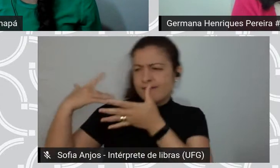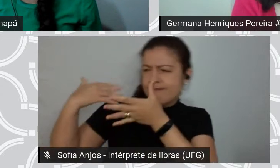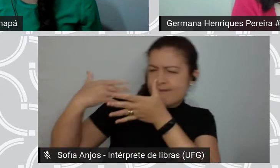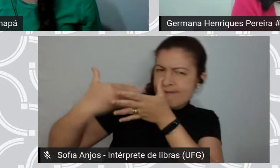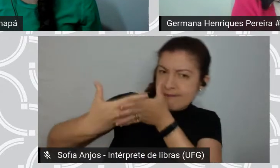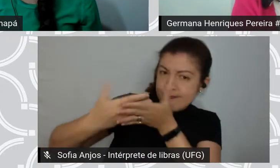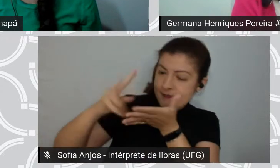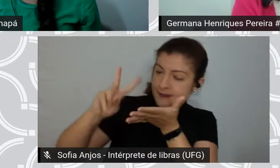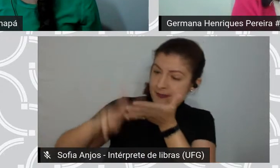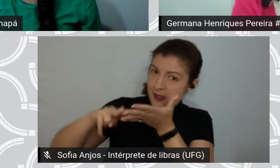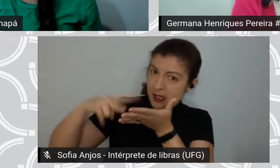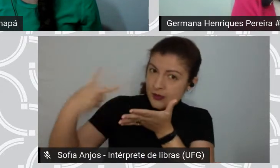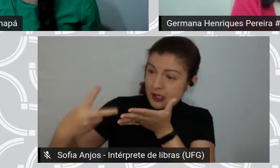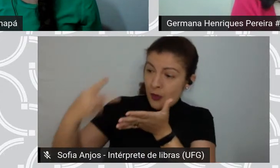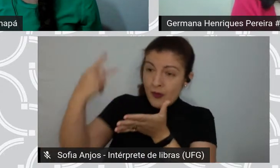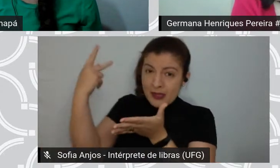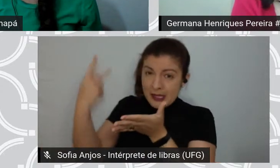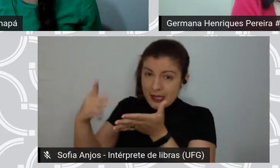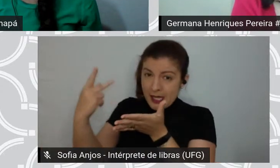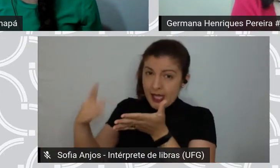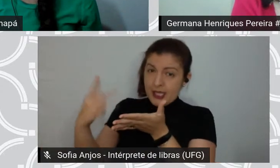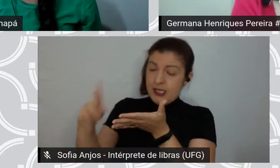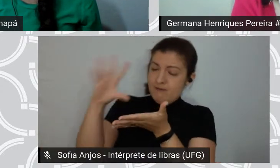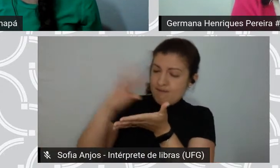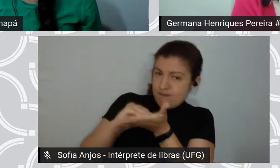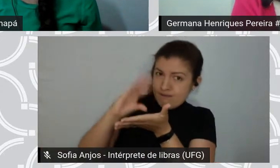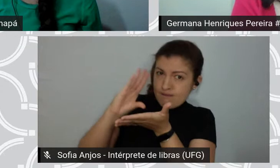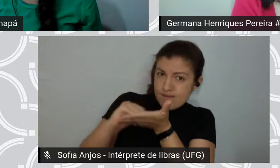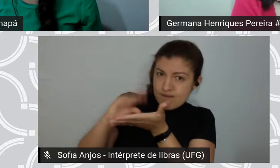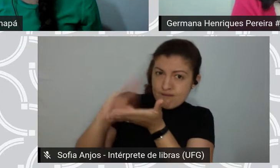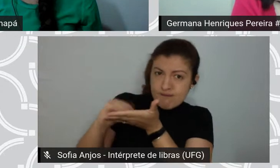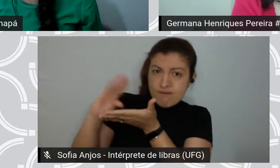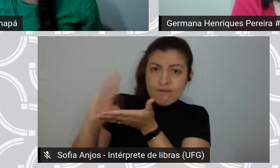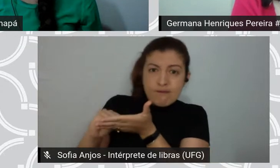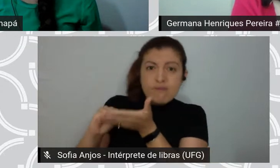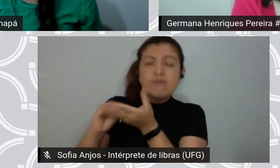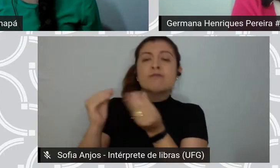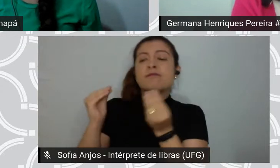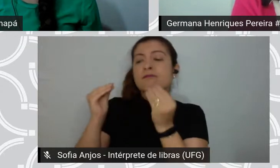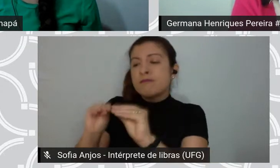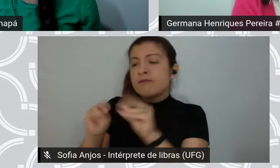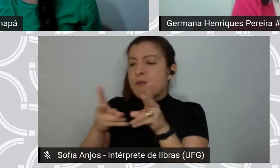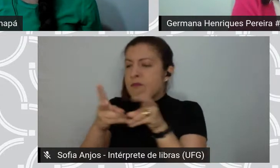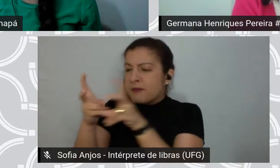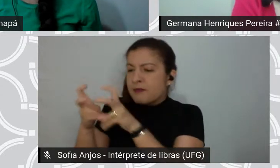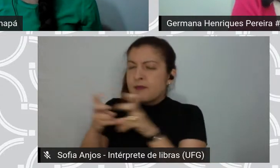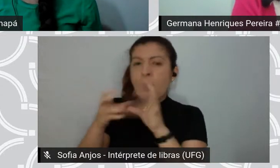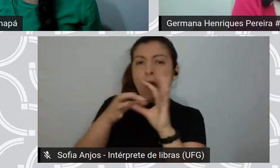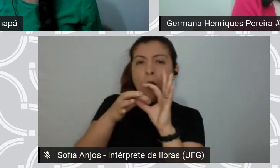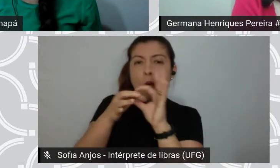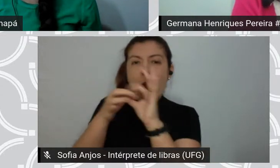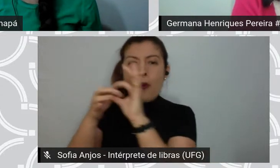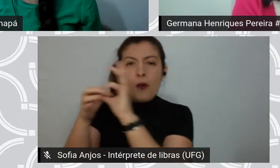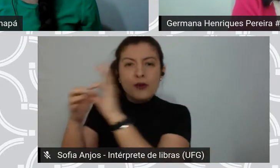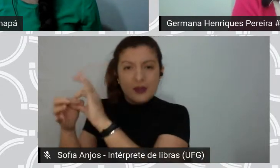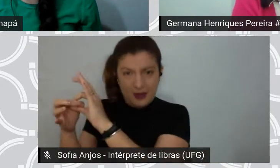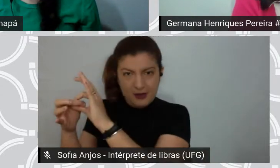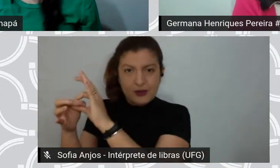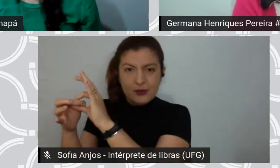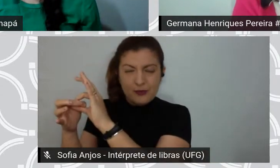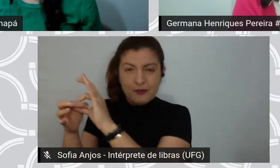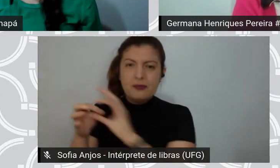sua historicidade, isto é, de sua inserção num contexto histórico. Longe de ser uma simples tarefa